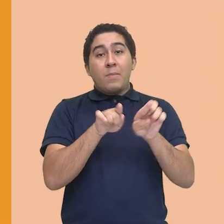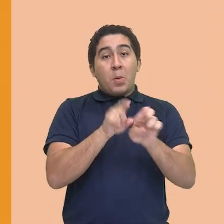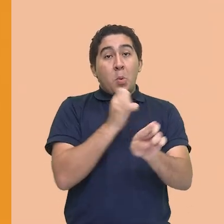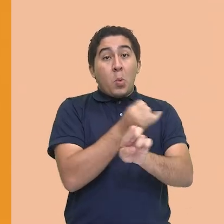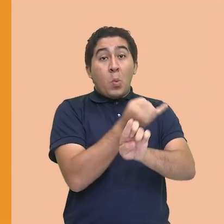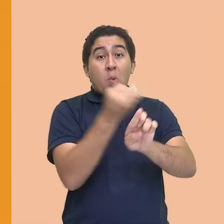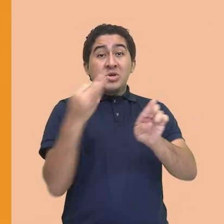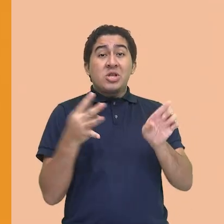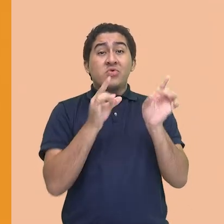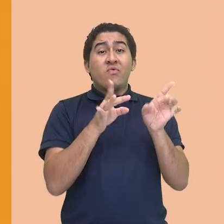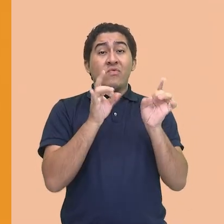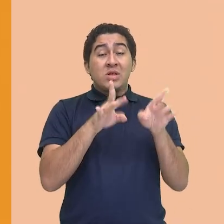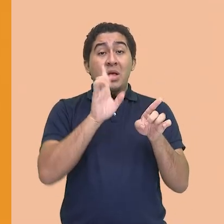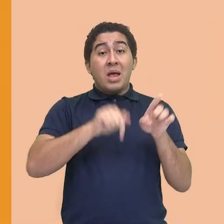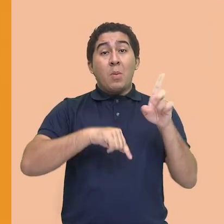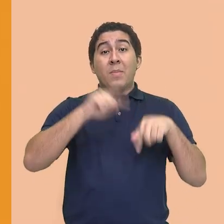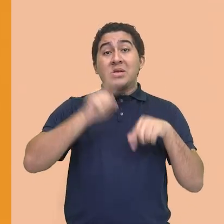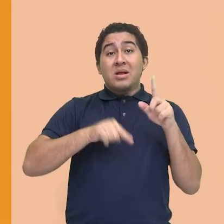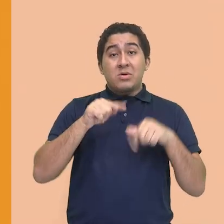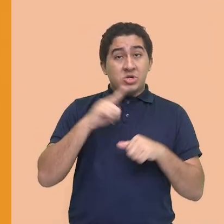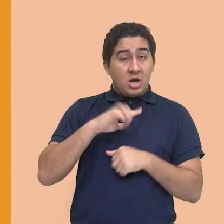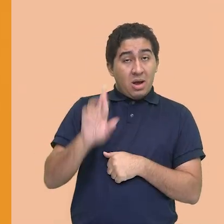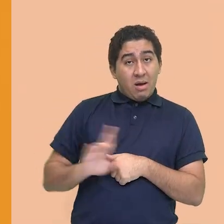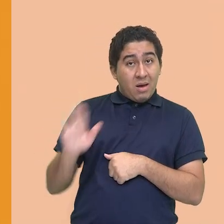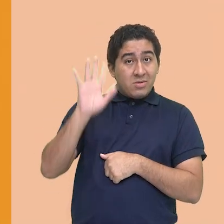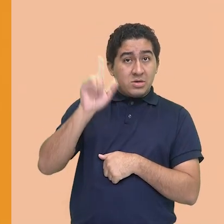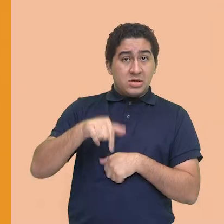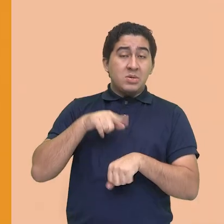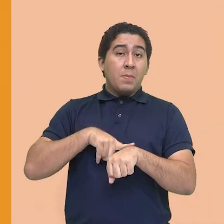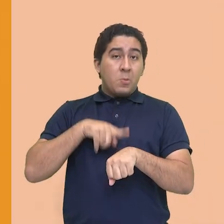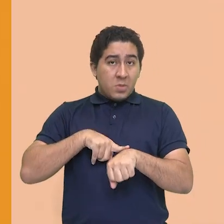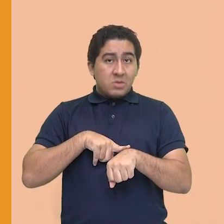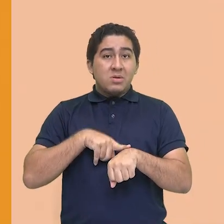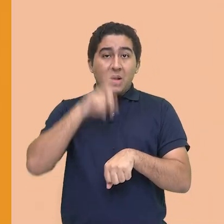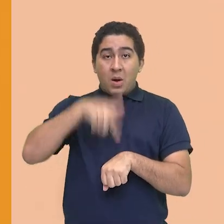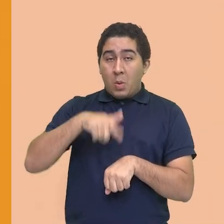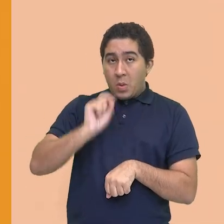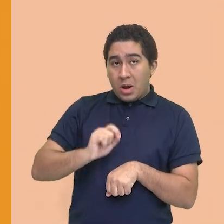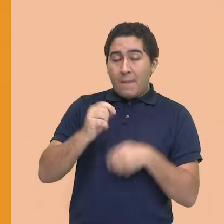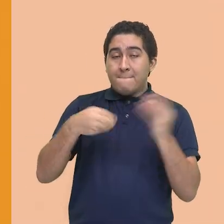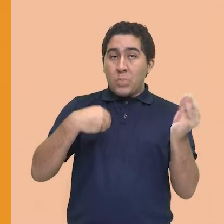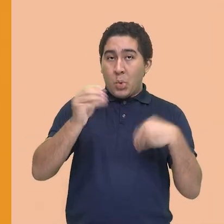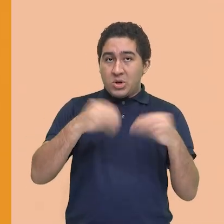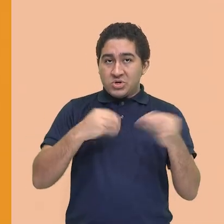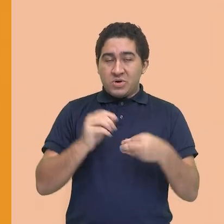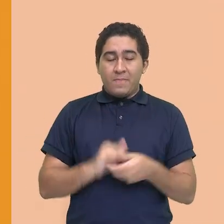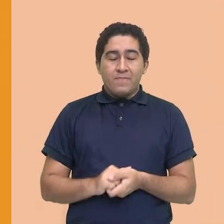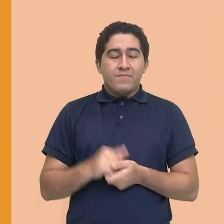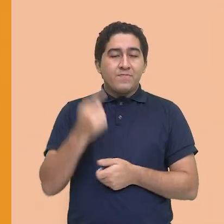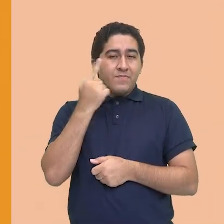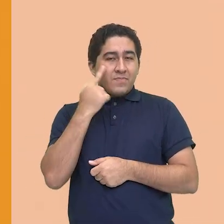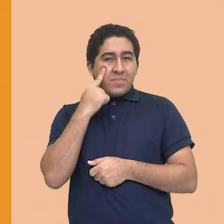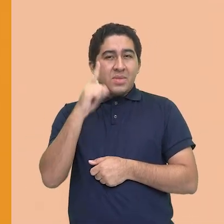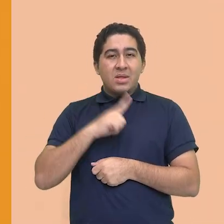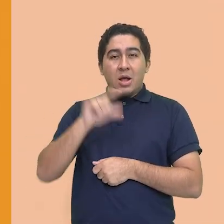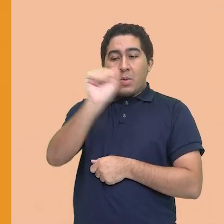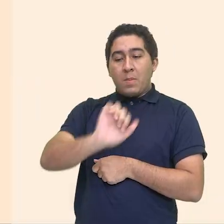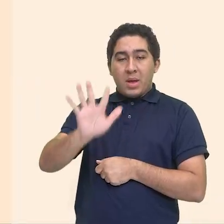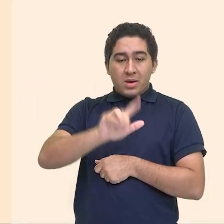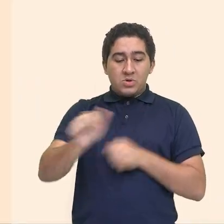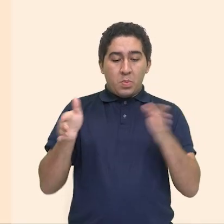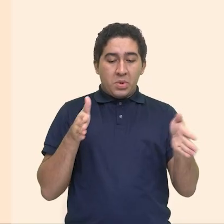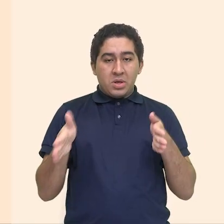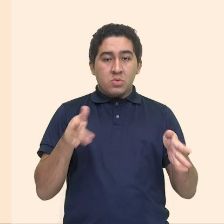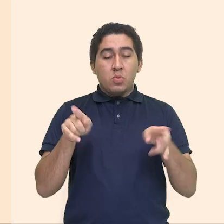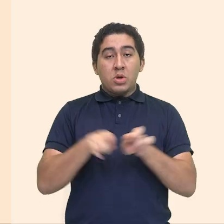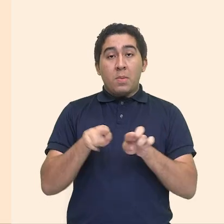de exportação de um produto bastante valorizado naquele momento, que era justamente a borracha. Eu trouxe para vocês uma linha do tempo que vai